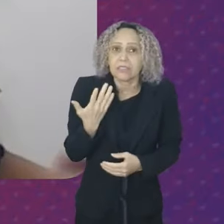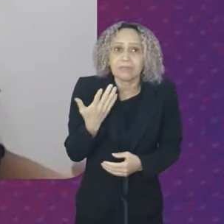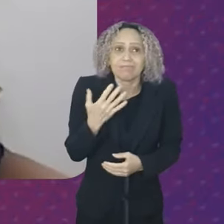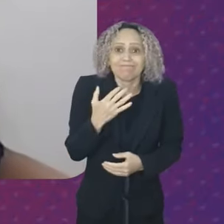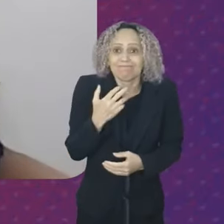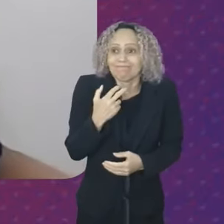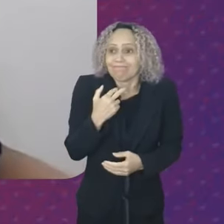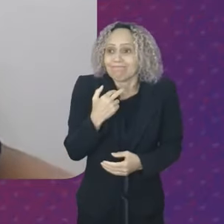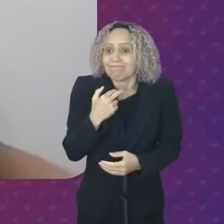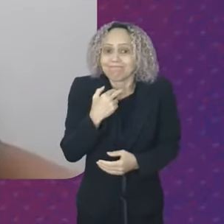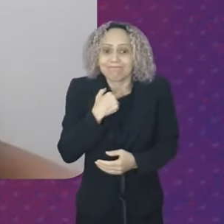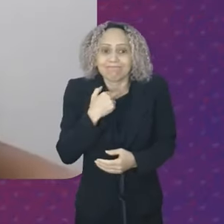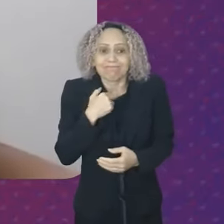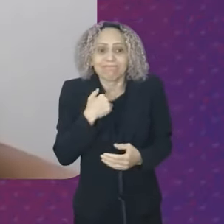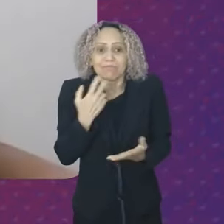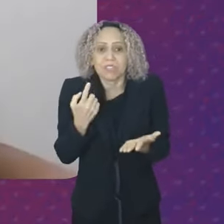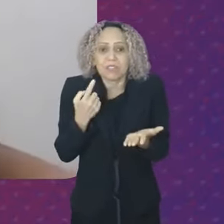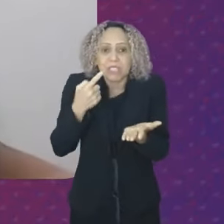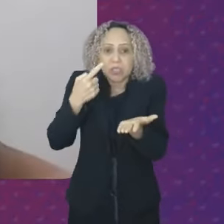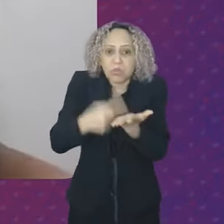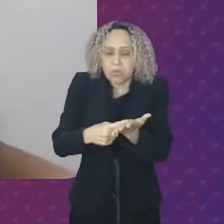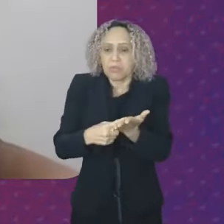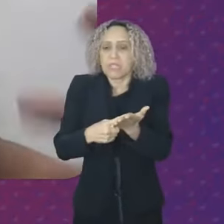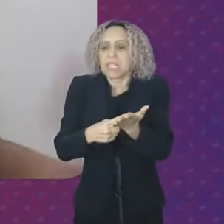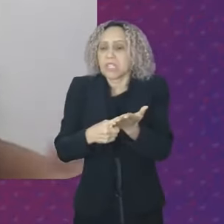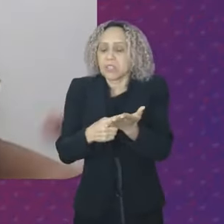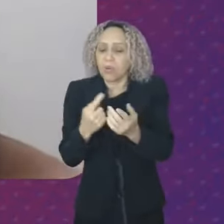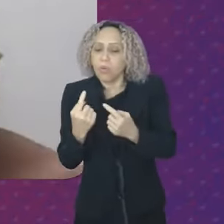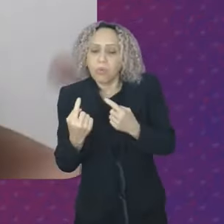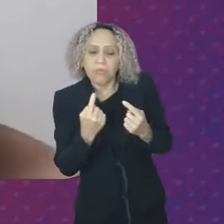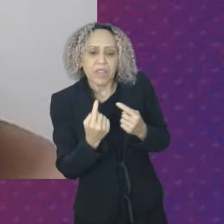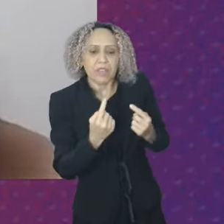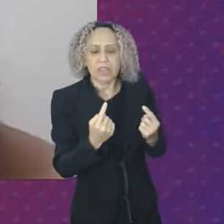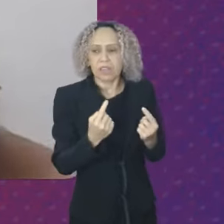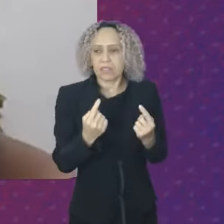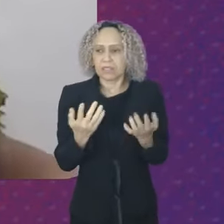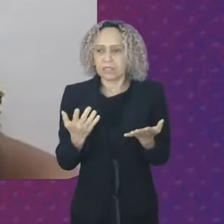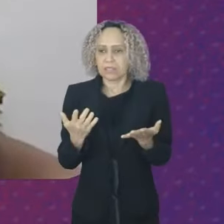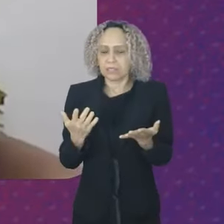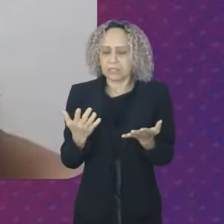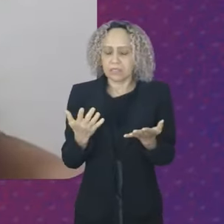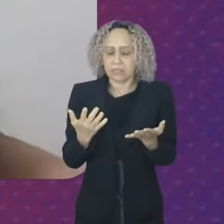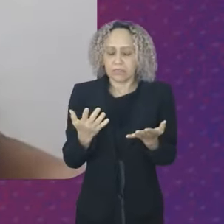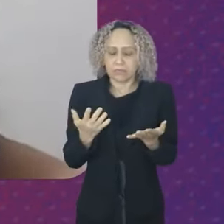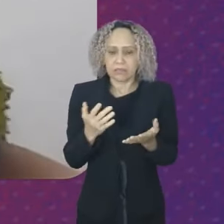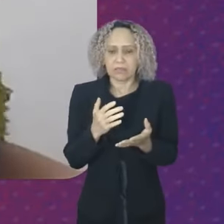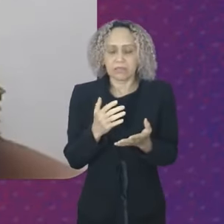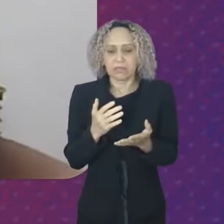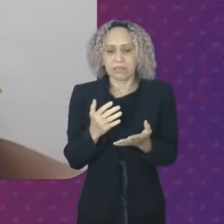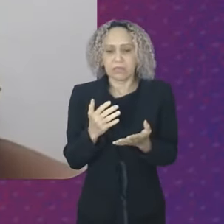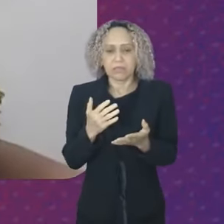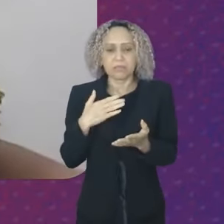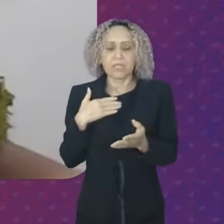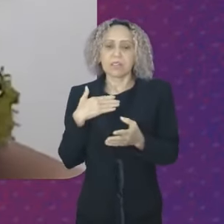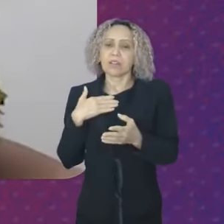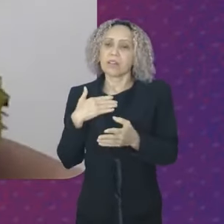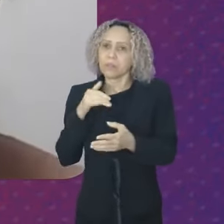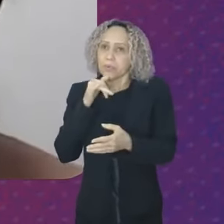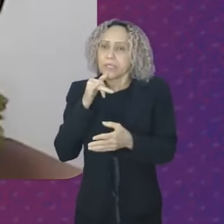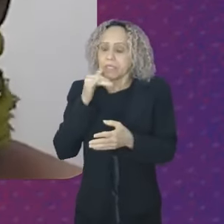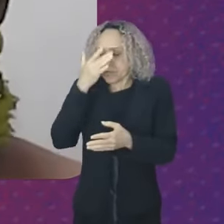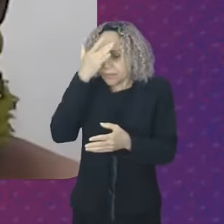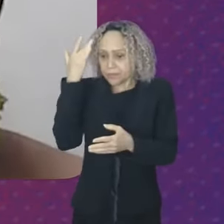de campanha eficiente, você não tem um trabalho, não tem energia para ir correr atrás dos